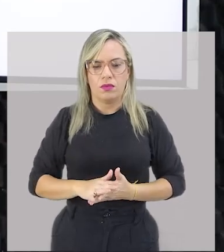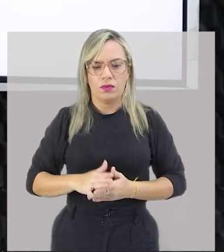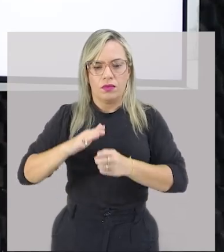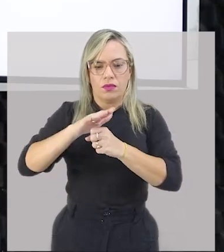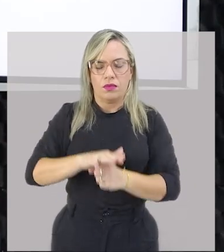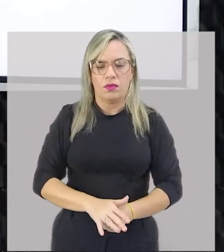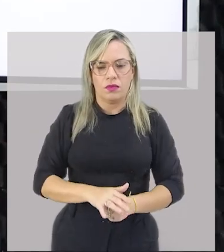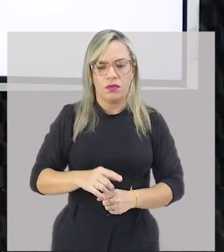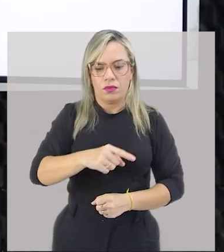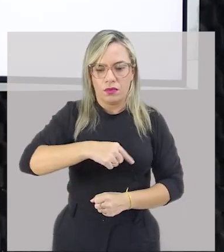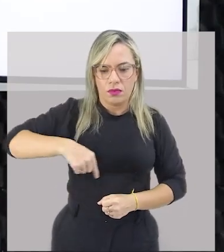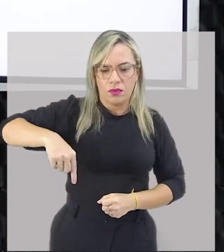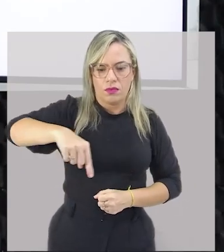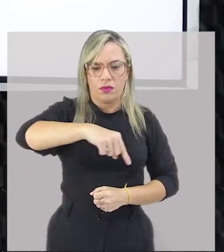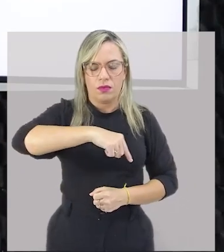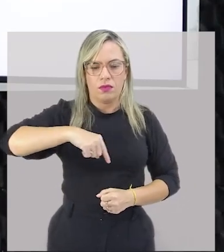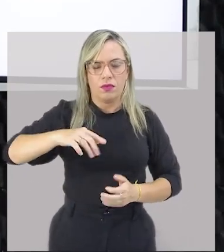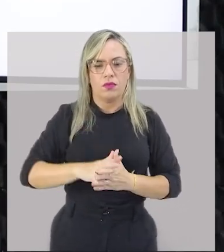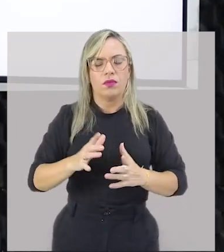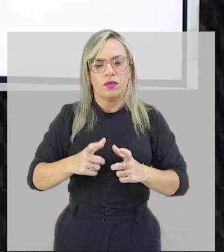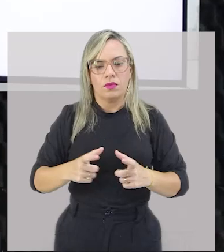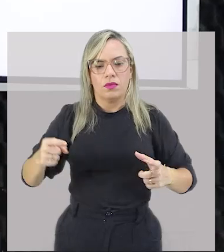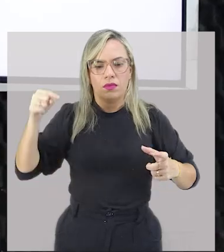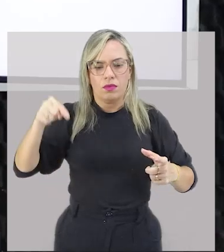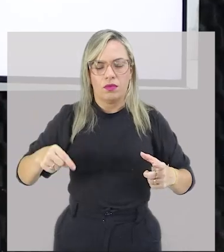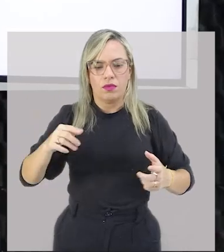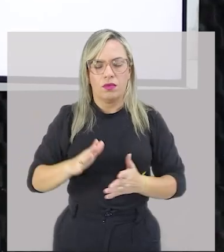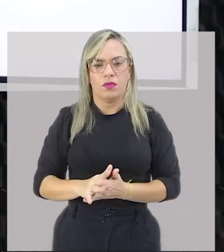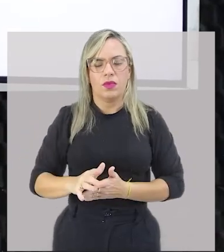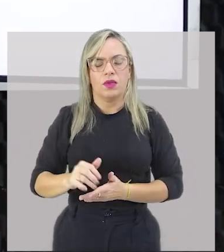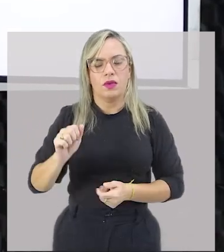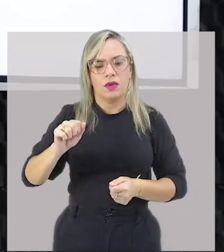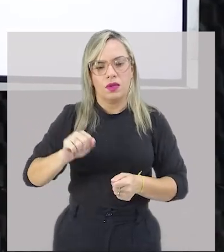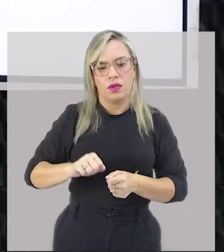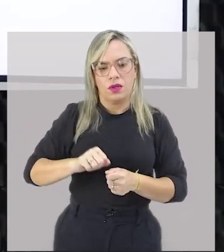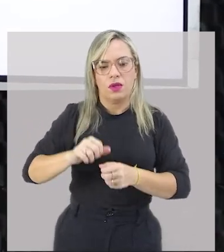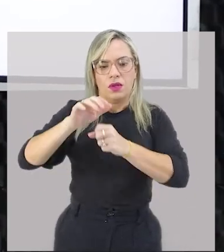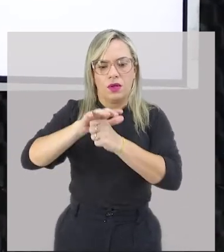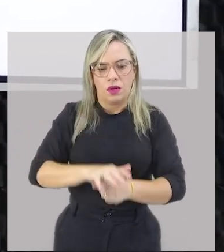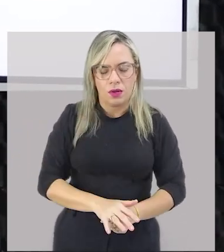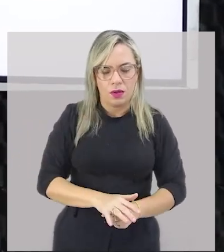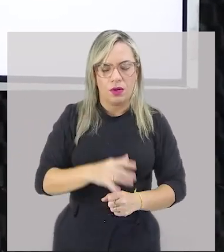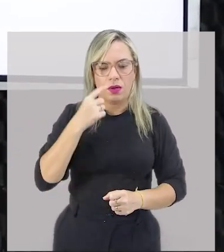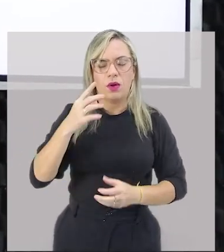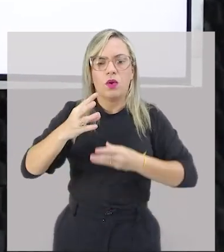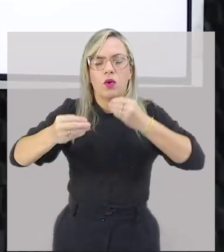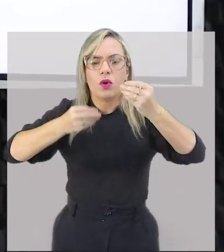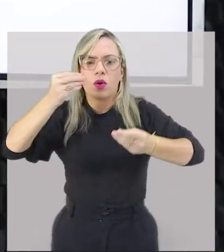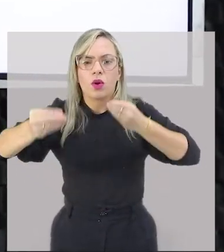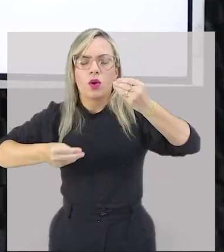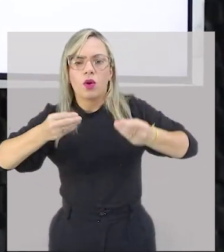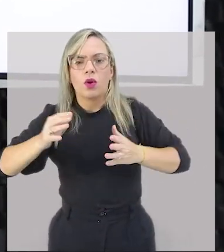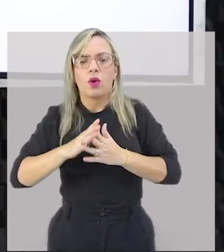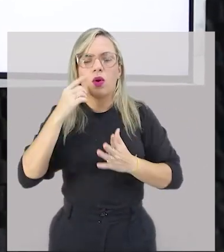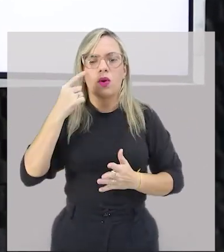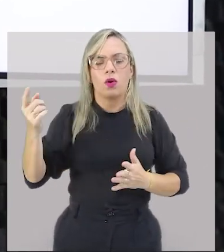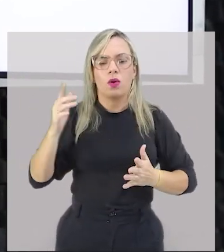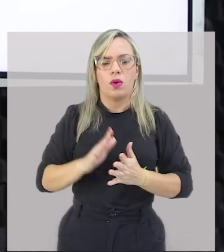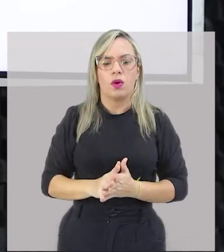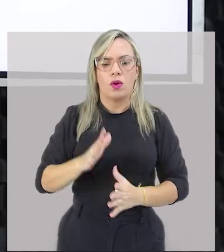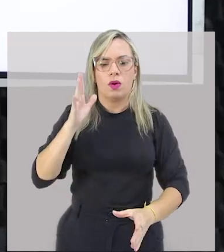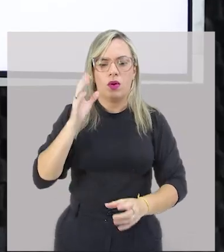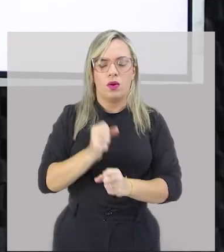lá nessa área, esse peso maior lá nessa área, exerce uma pressão. Como é que calcula a